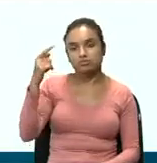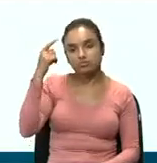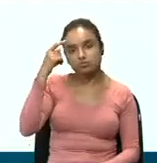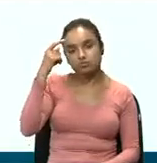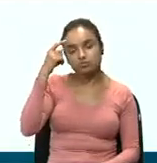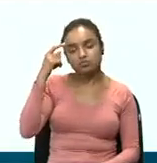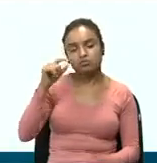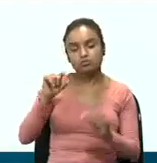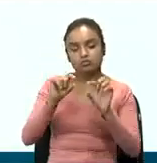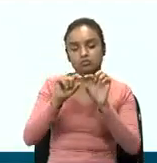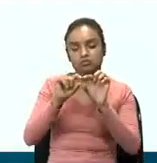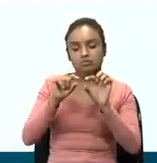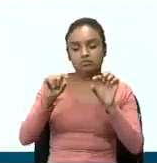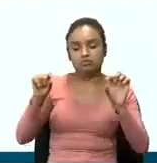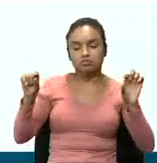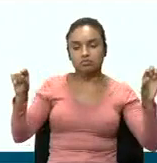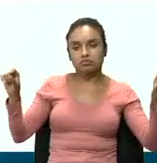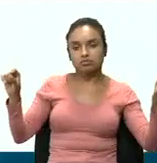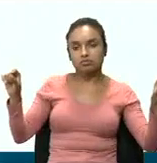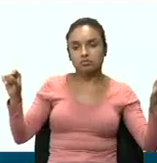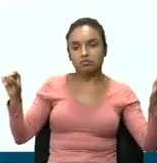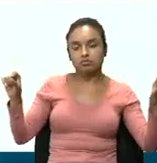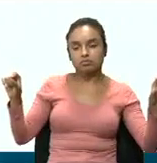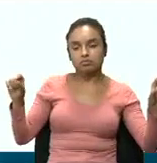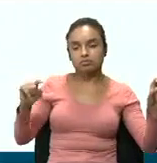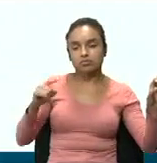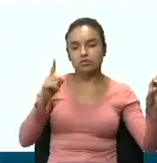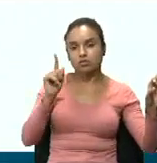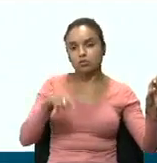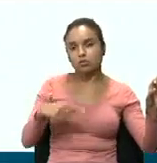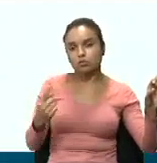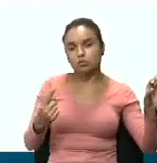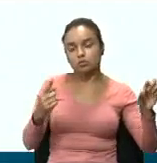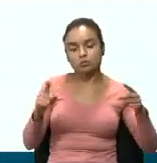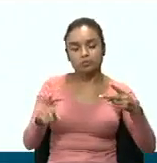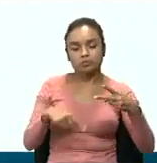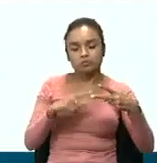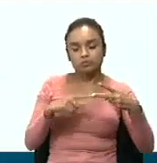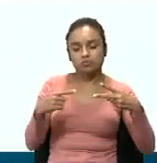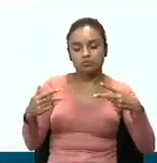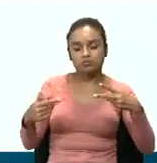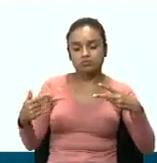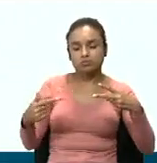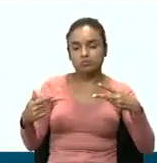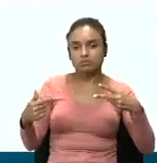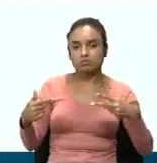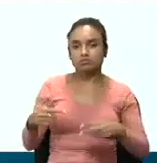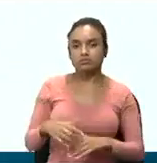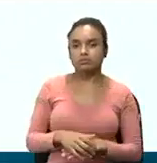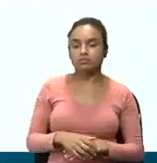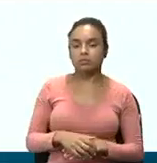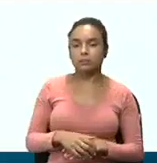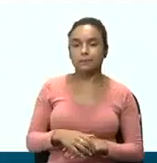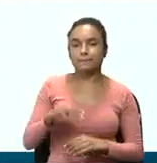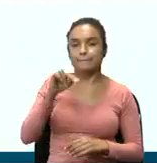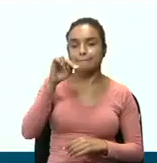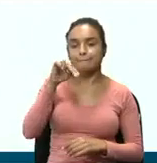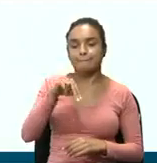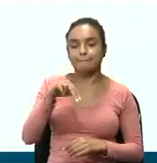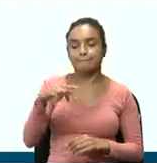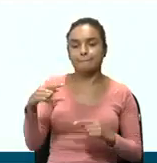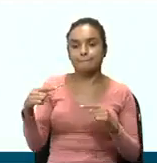ela vai ser 1. Tá? Vamos pensar no segundo. n igual a